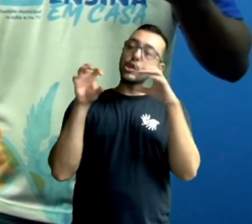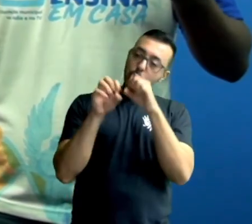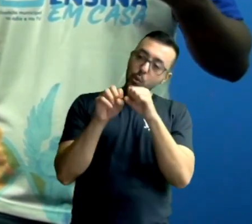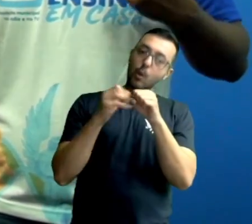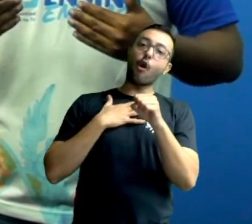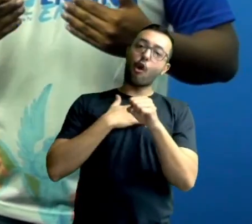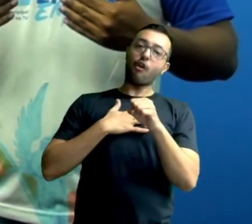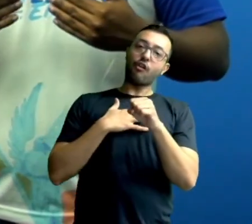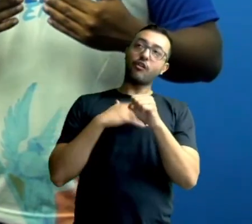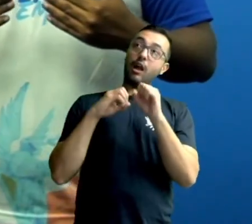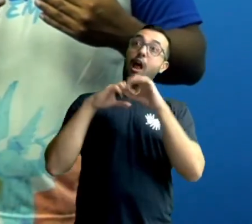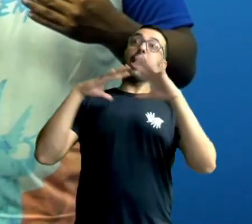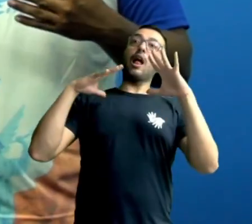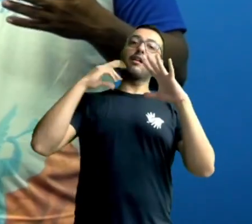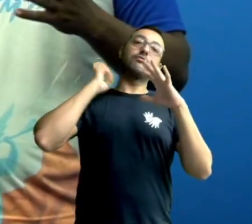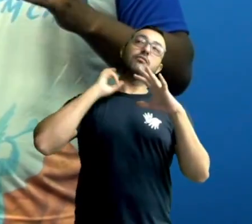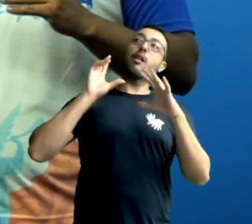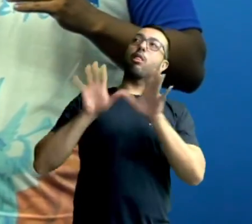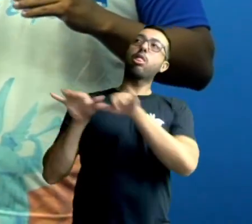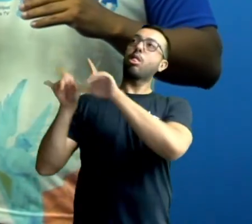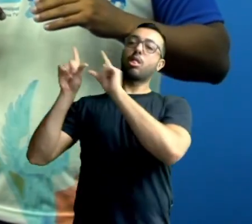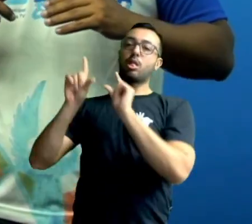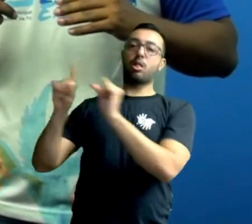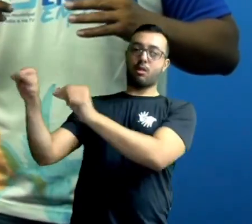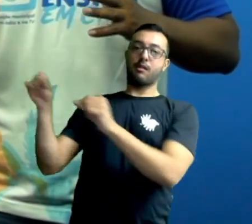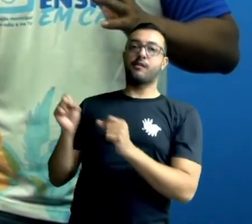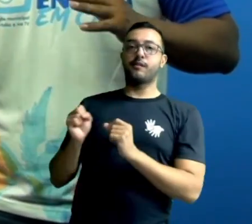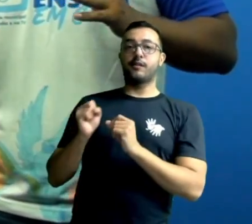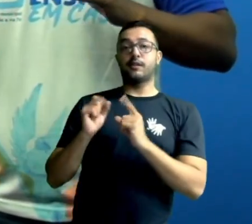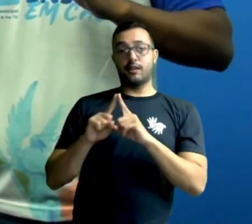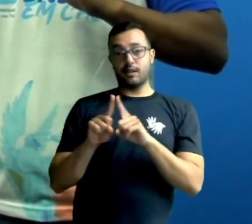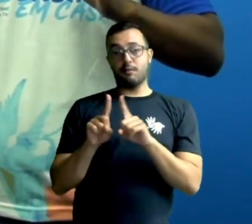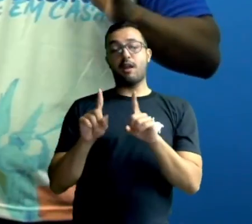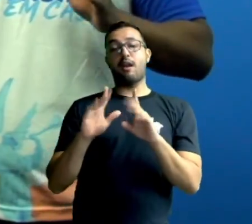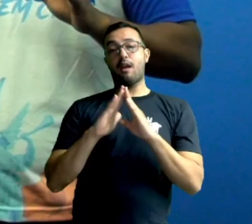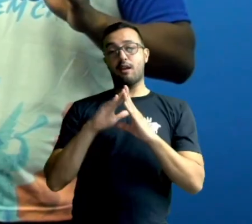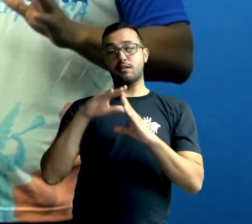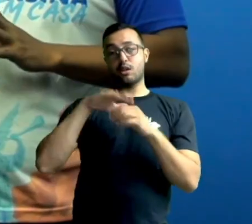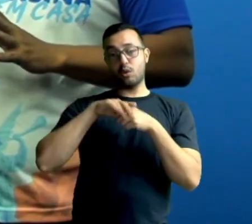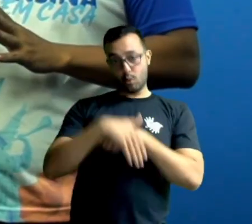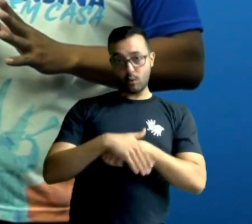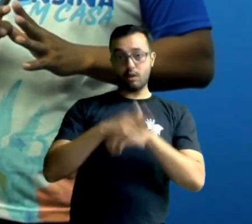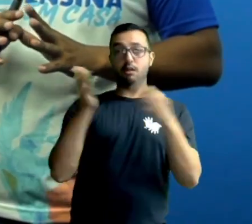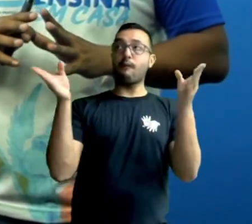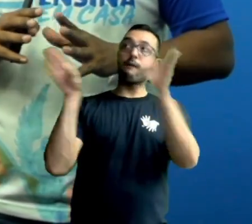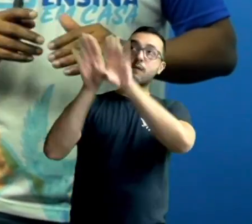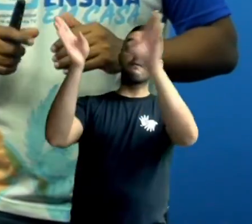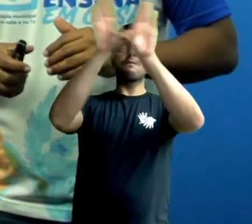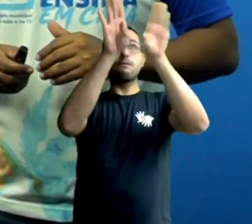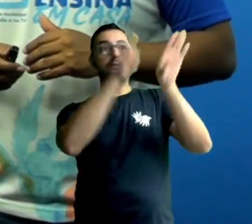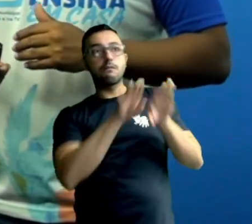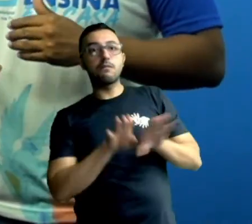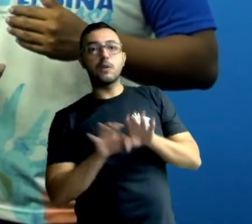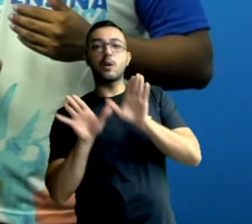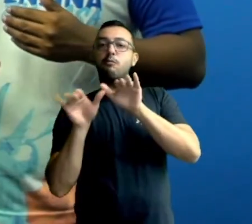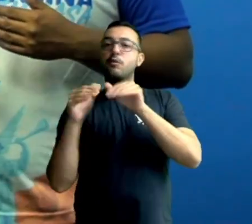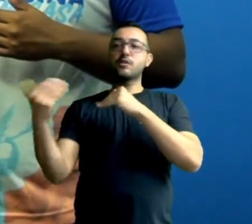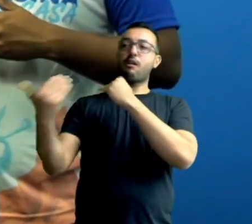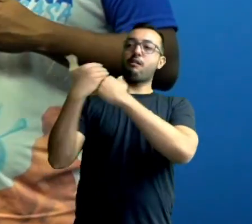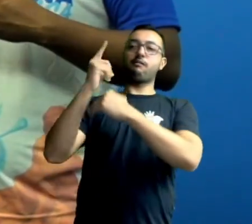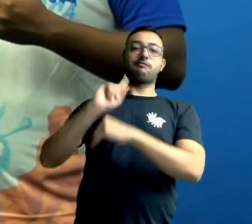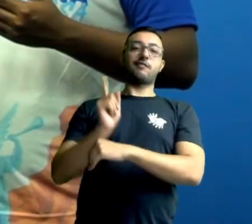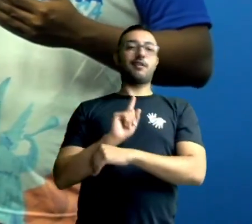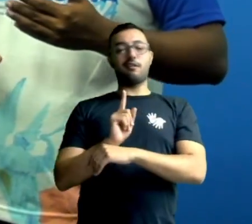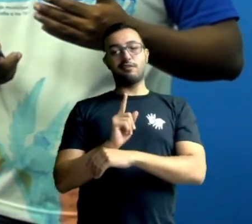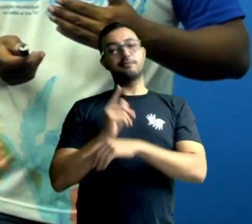E procure fechar a sua residência no horário noturno para que os morcegos não possam adentrar. Então são